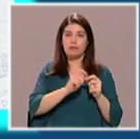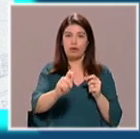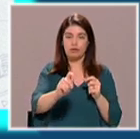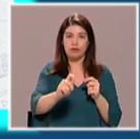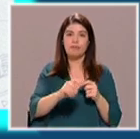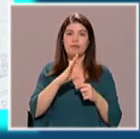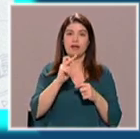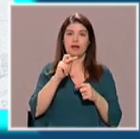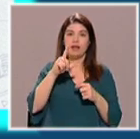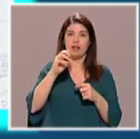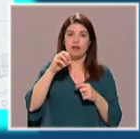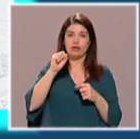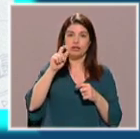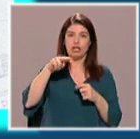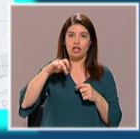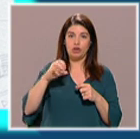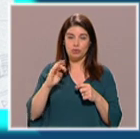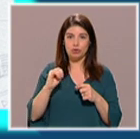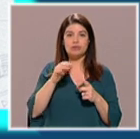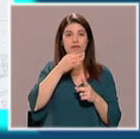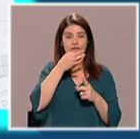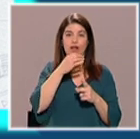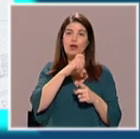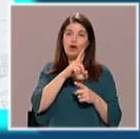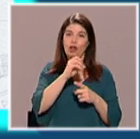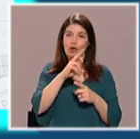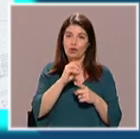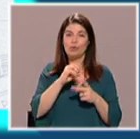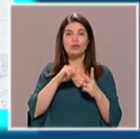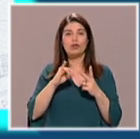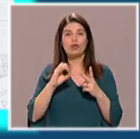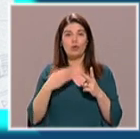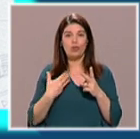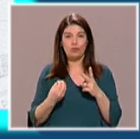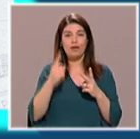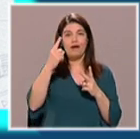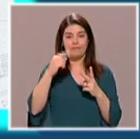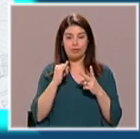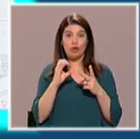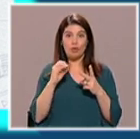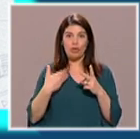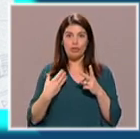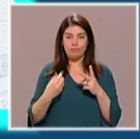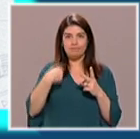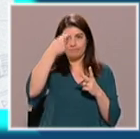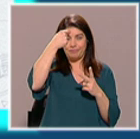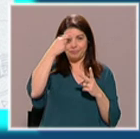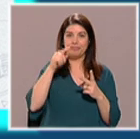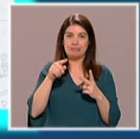no qual irão falar quer do cloro, quer do iodo. E já que falo em iodo, o iodo, a sua